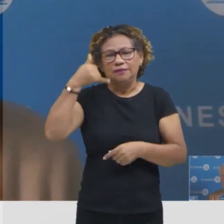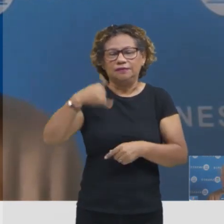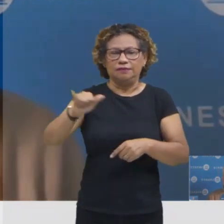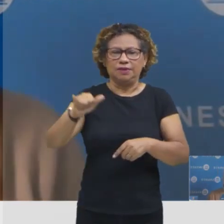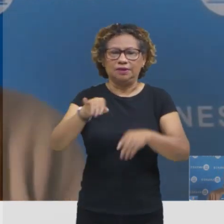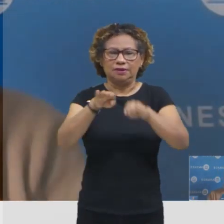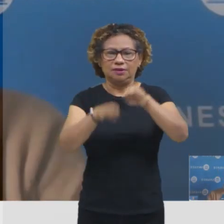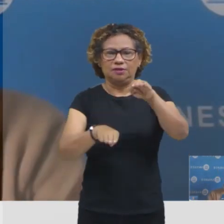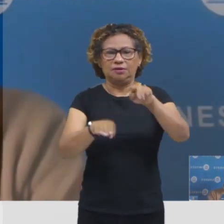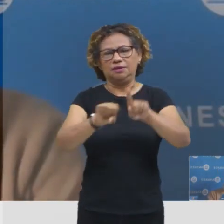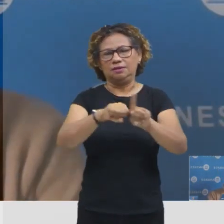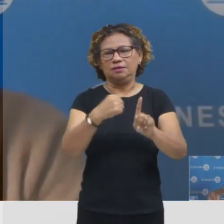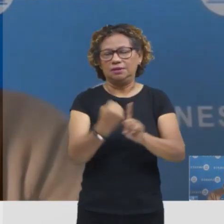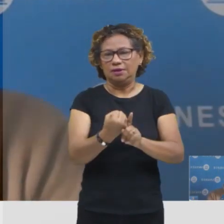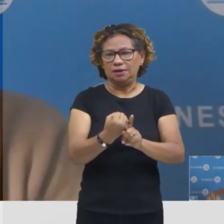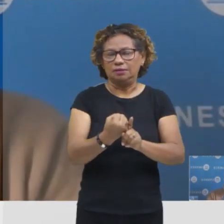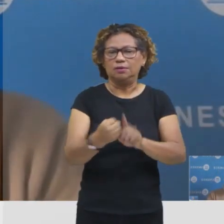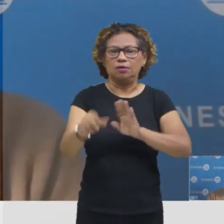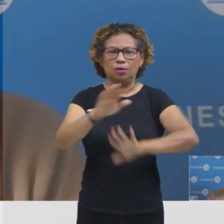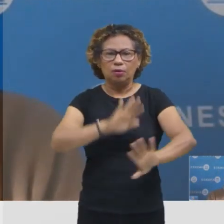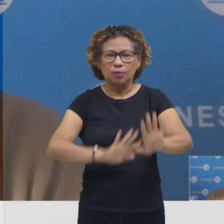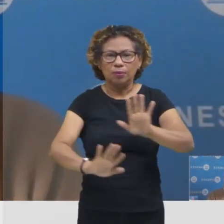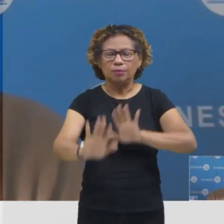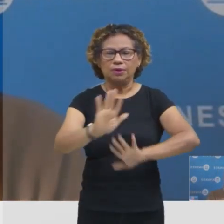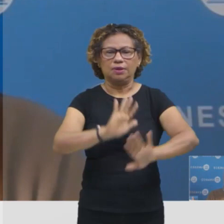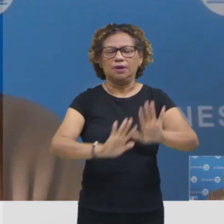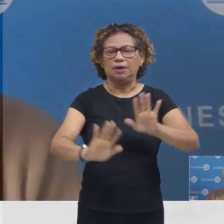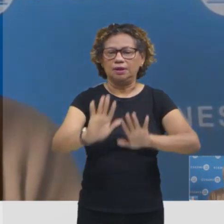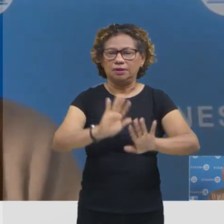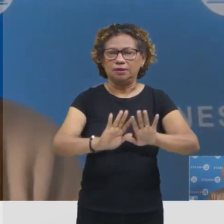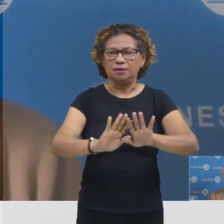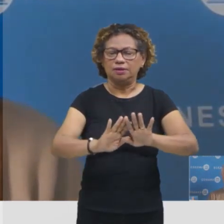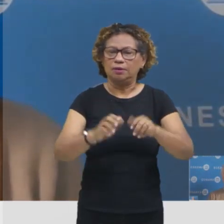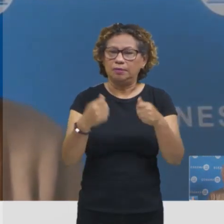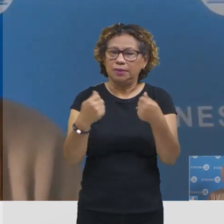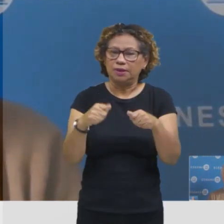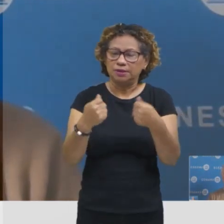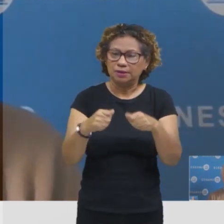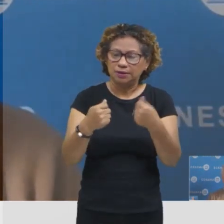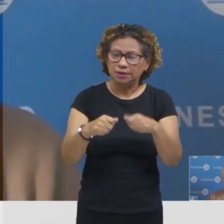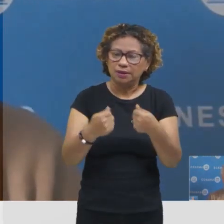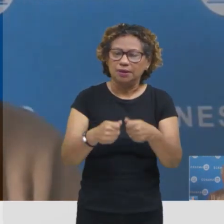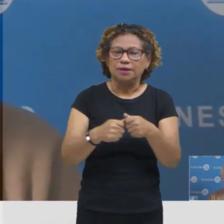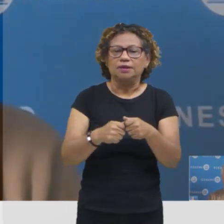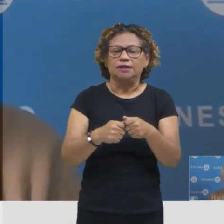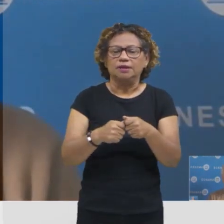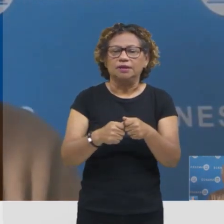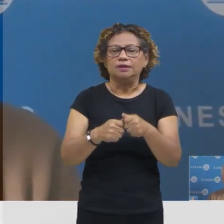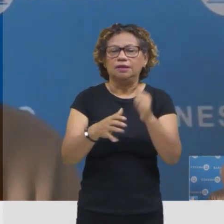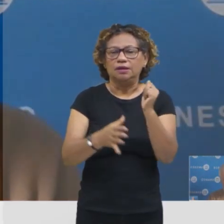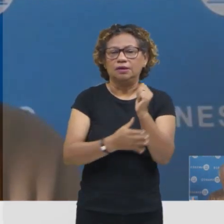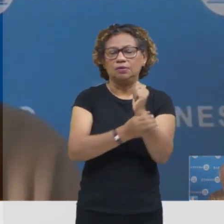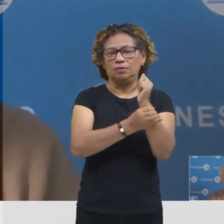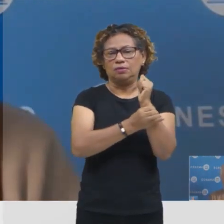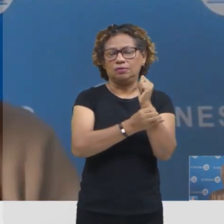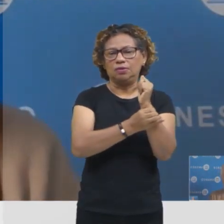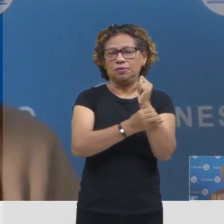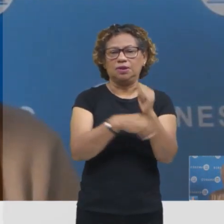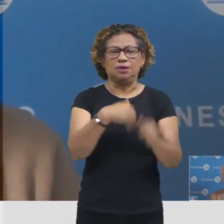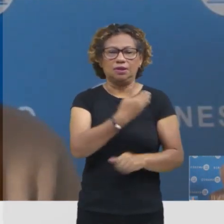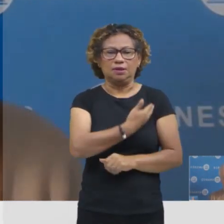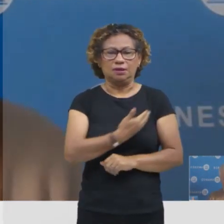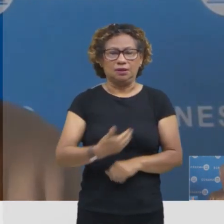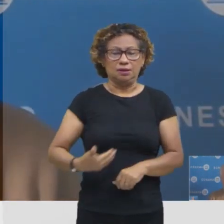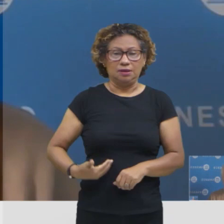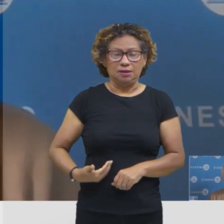cuidado com isso. Temos, por isso, que chamar as autoridades públicas a um compromisso nessa matéria. O governo